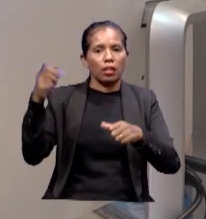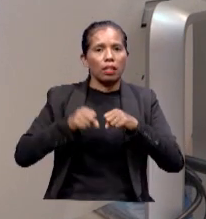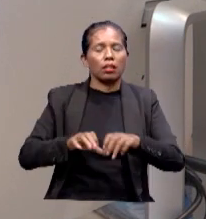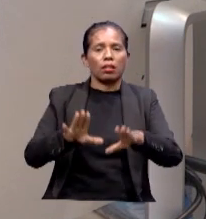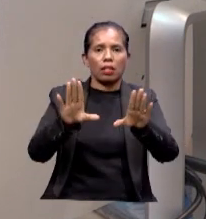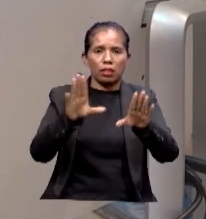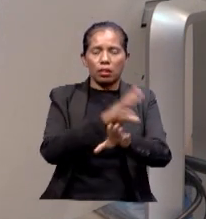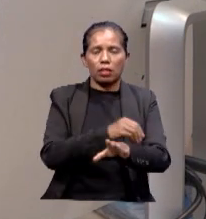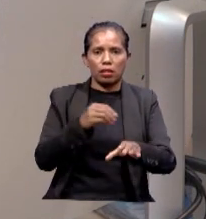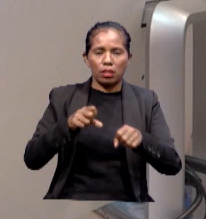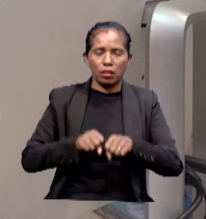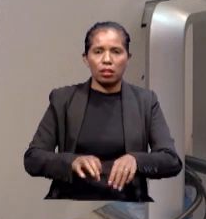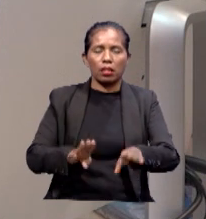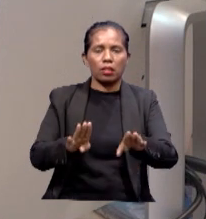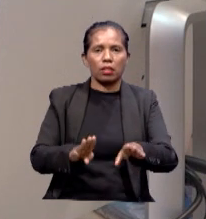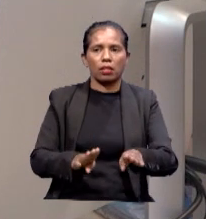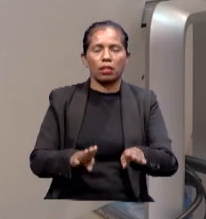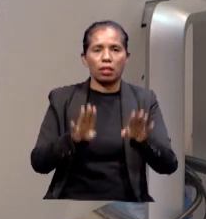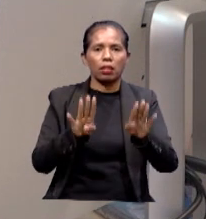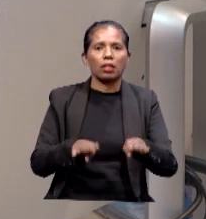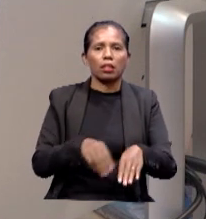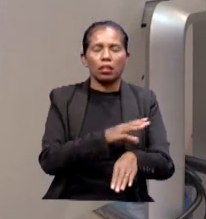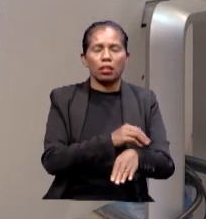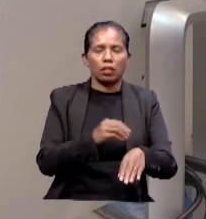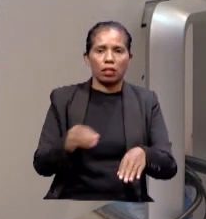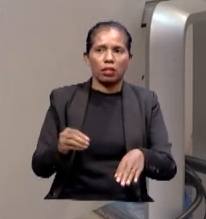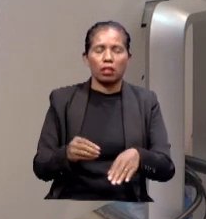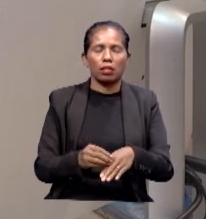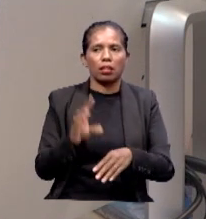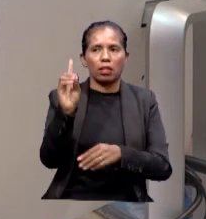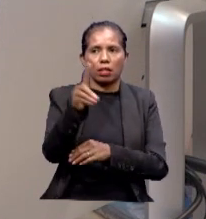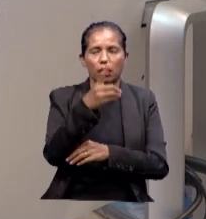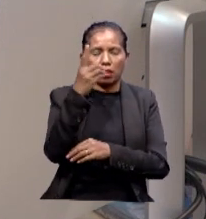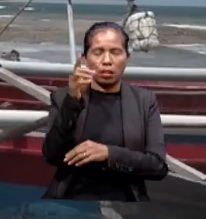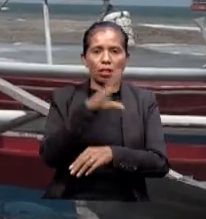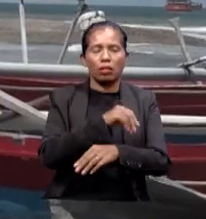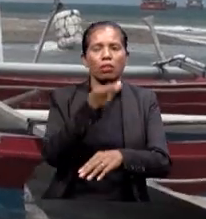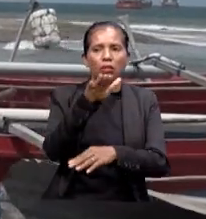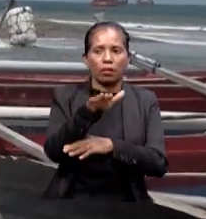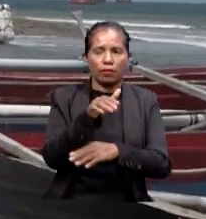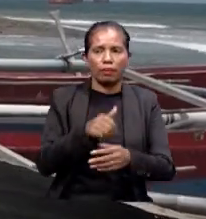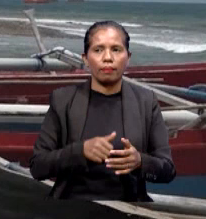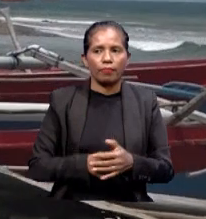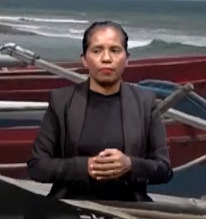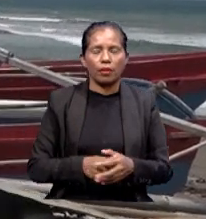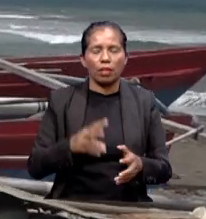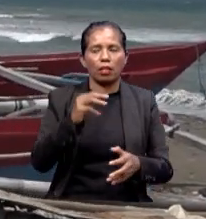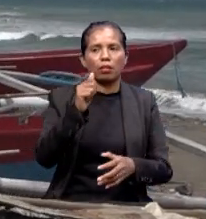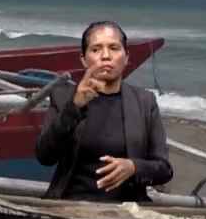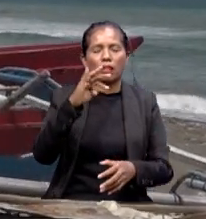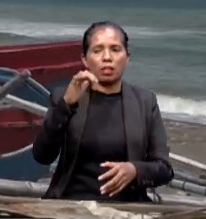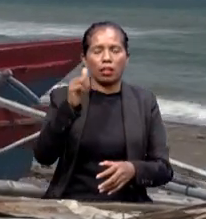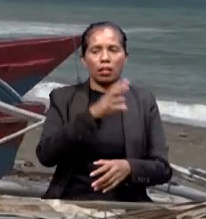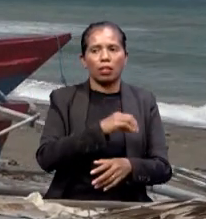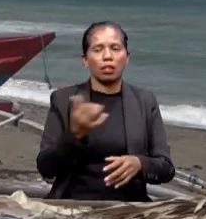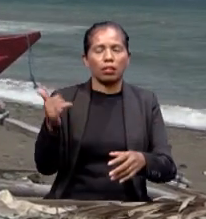atu tau atenção na Fatim, Liliu, parte dader, vai a Loraik. Pescador Mariano Ribeiro informa,